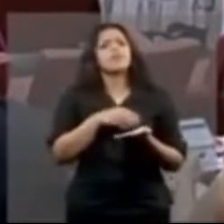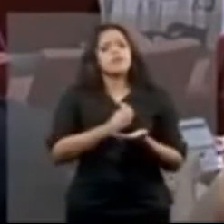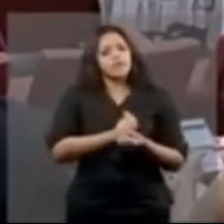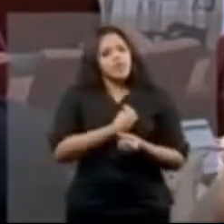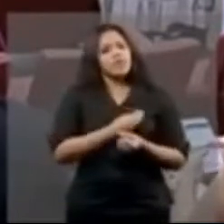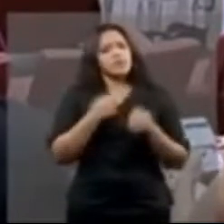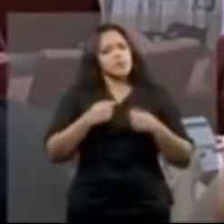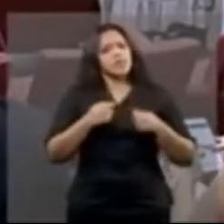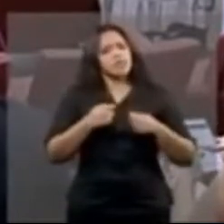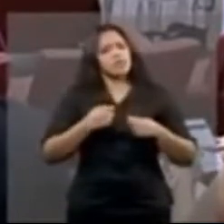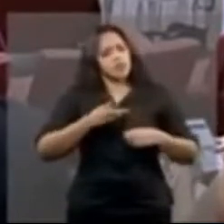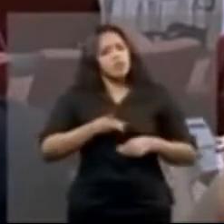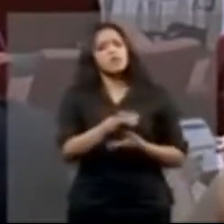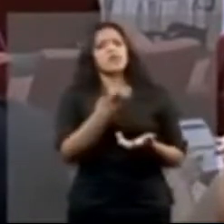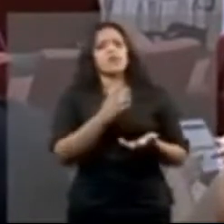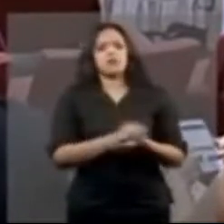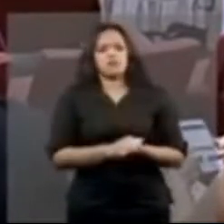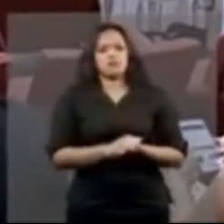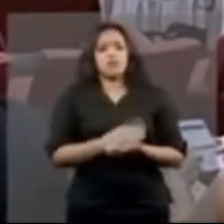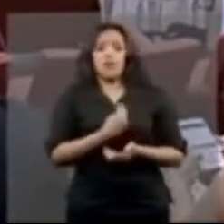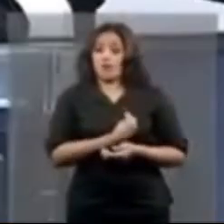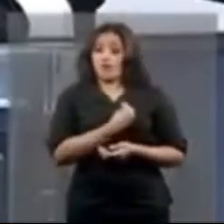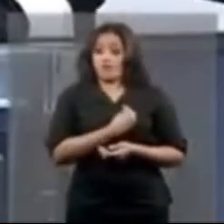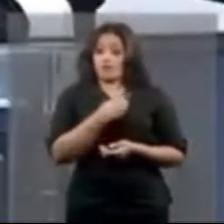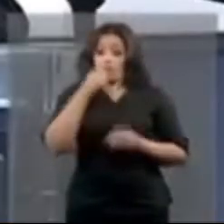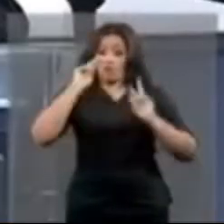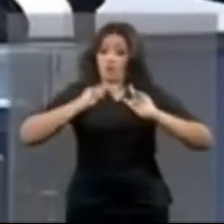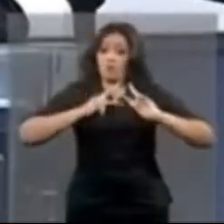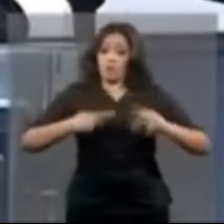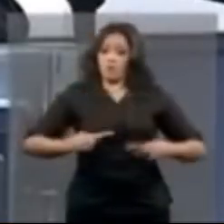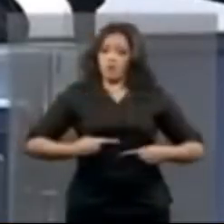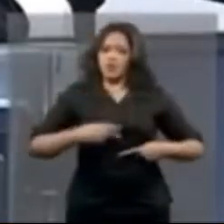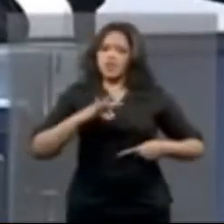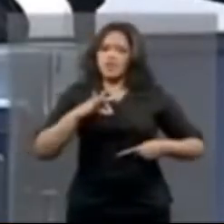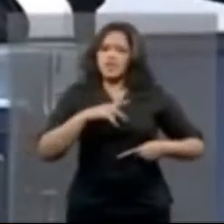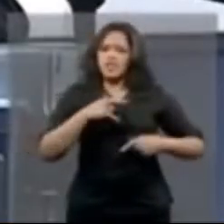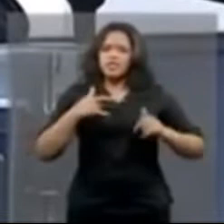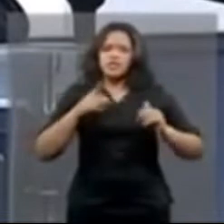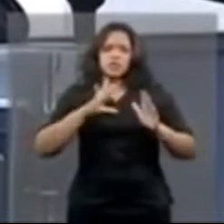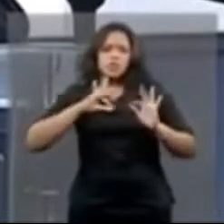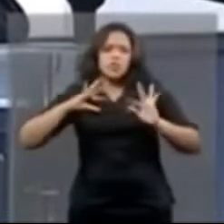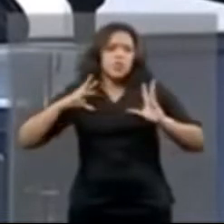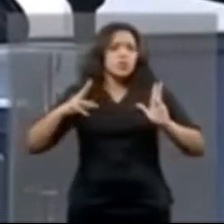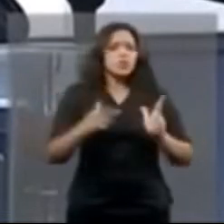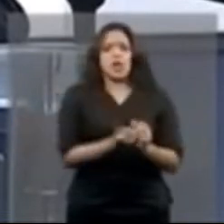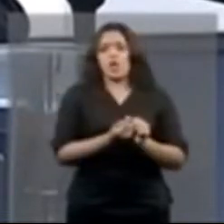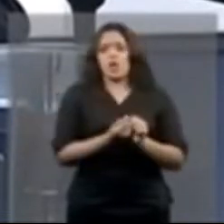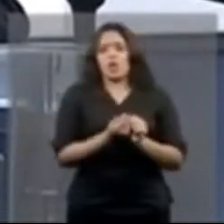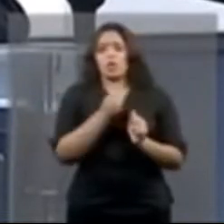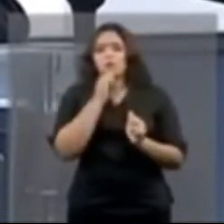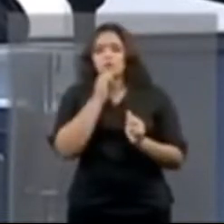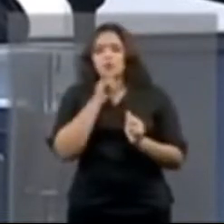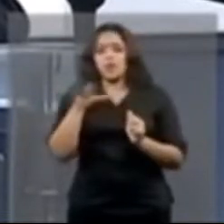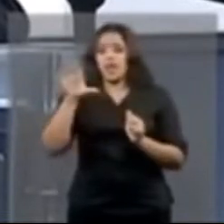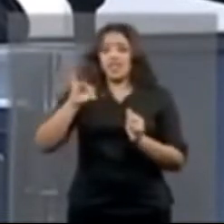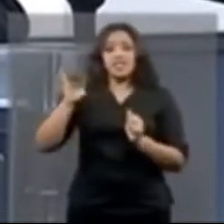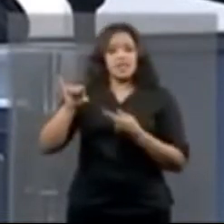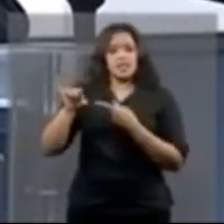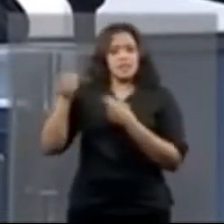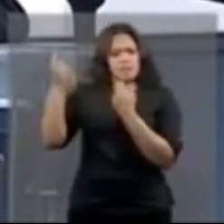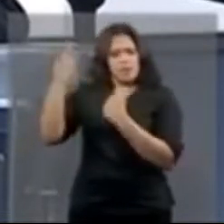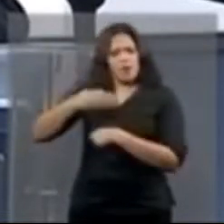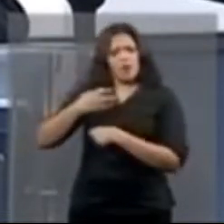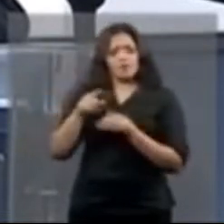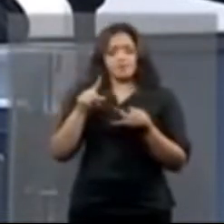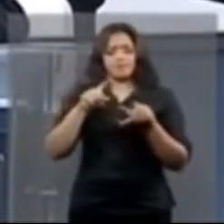vida. Esta vida humana, com toda a sua integralidade, dado científico, com toda a